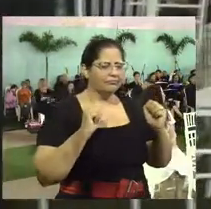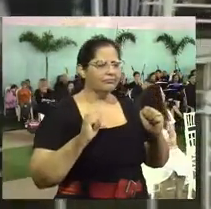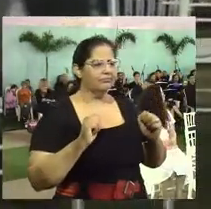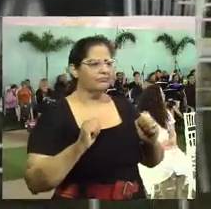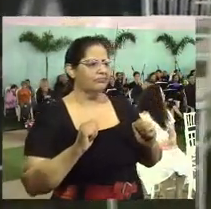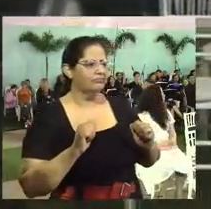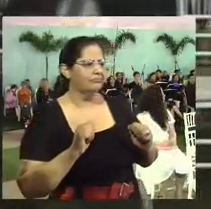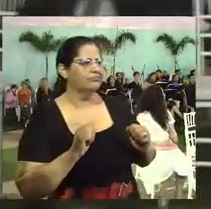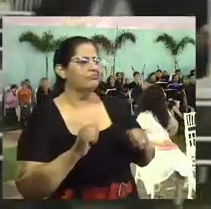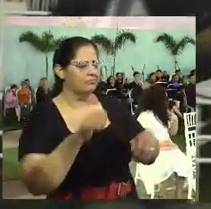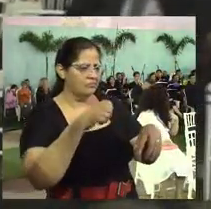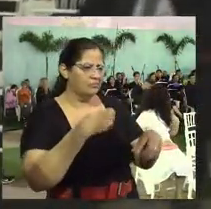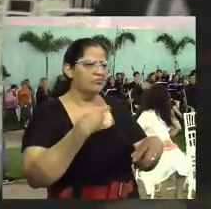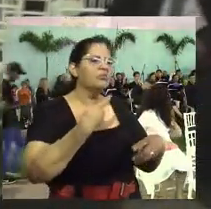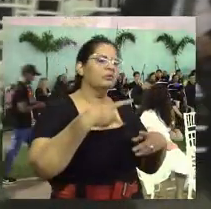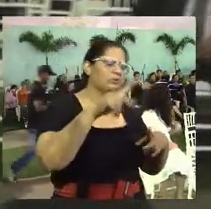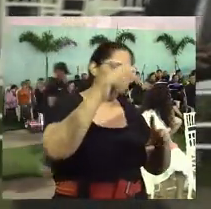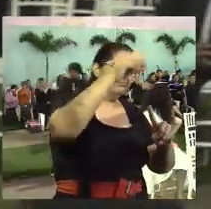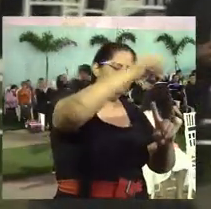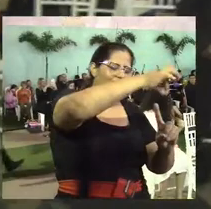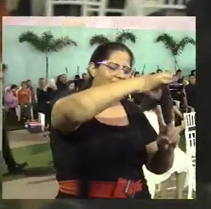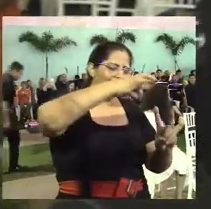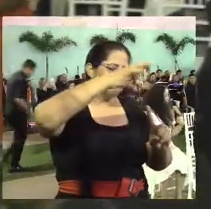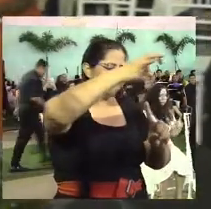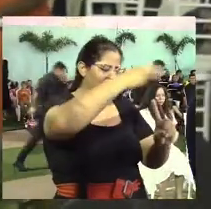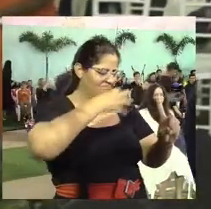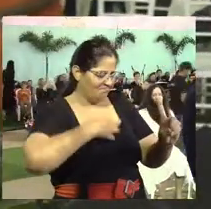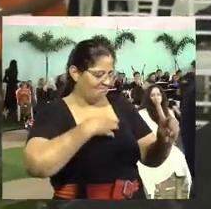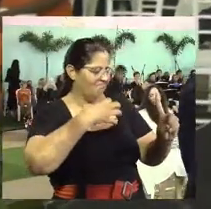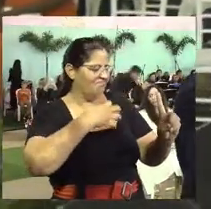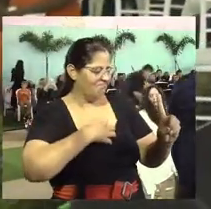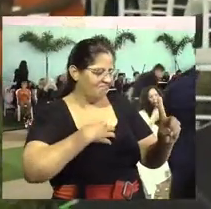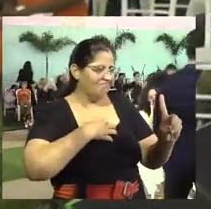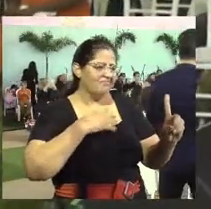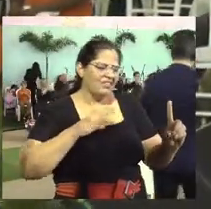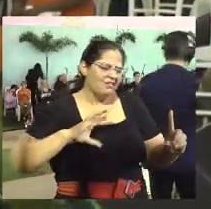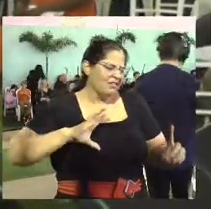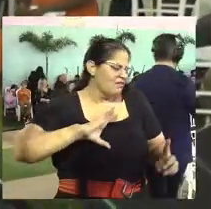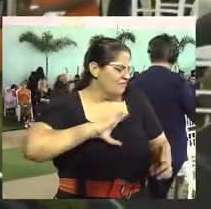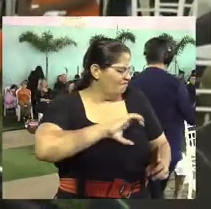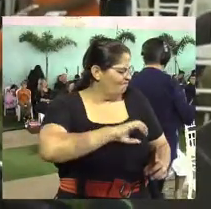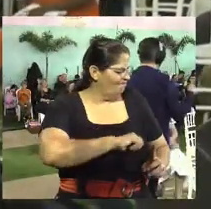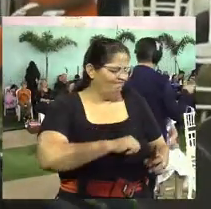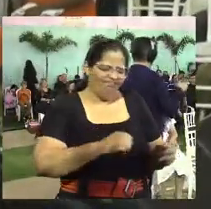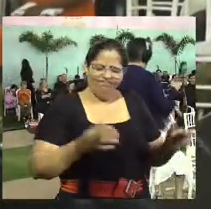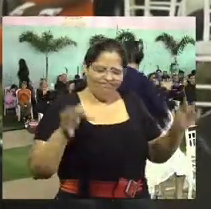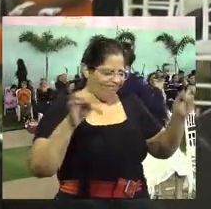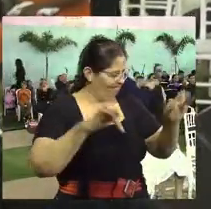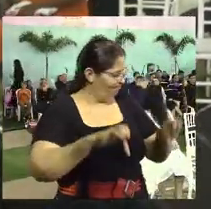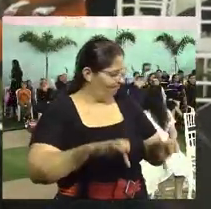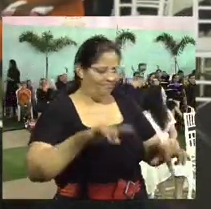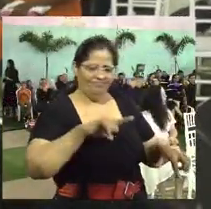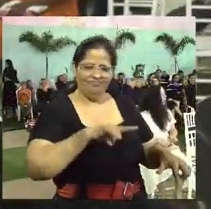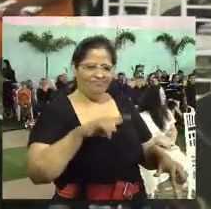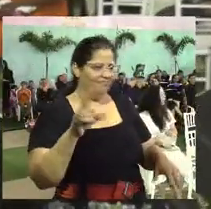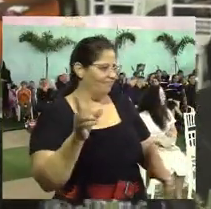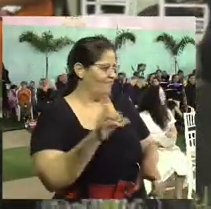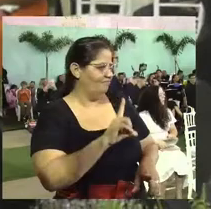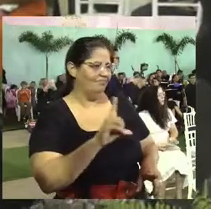porque o santo espírito já habita em mim por teu grande amor que não tem